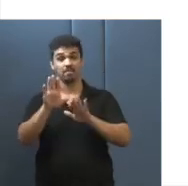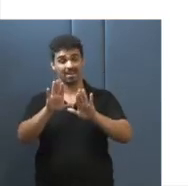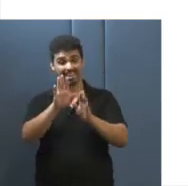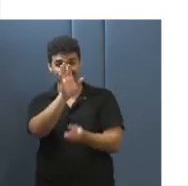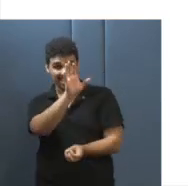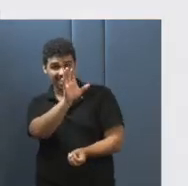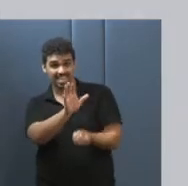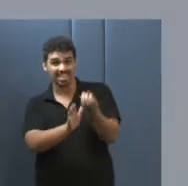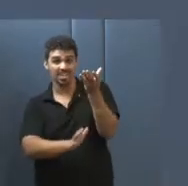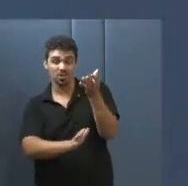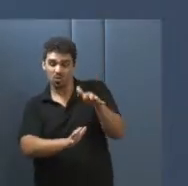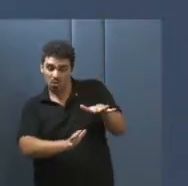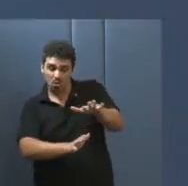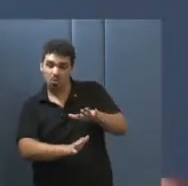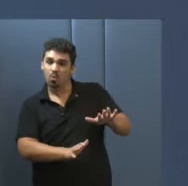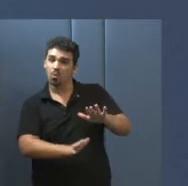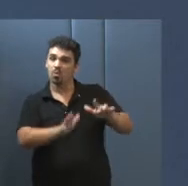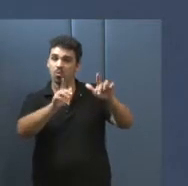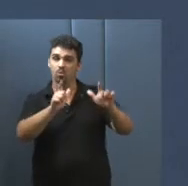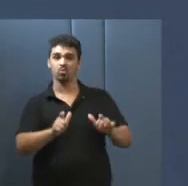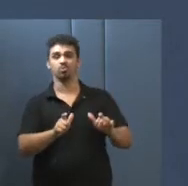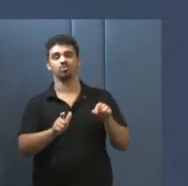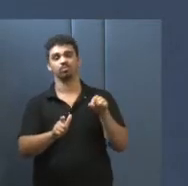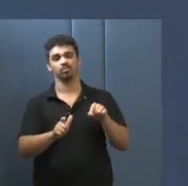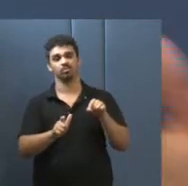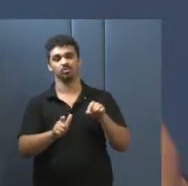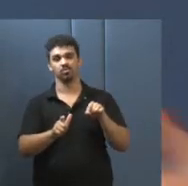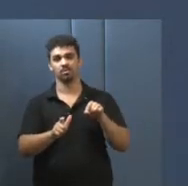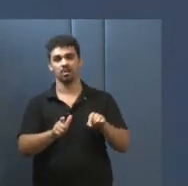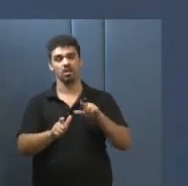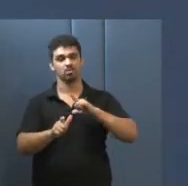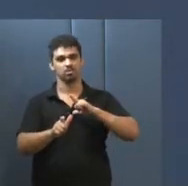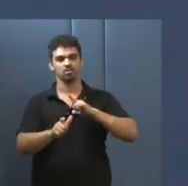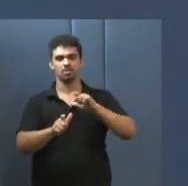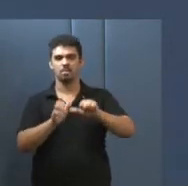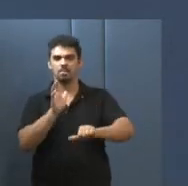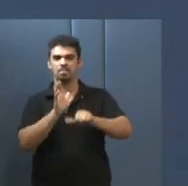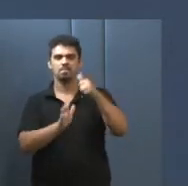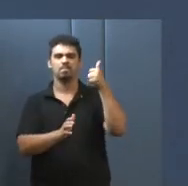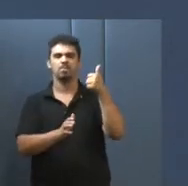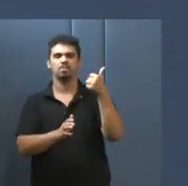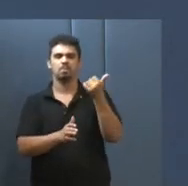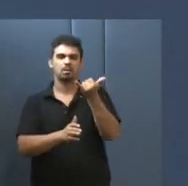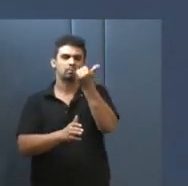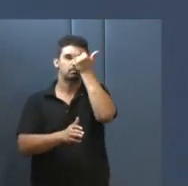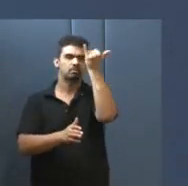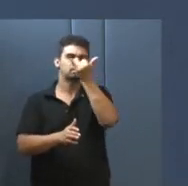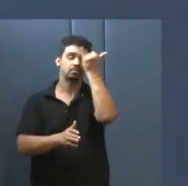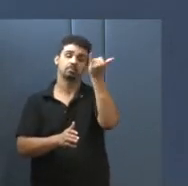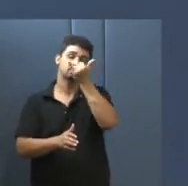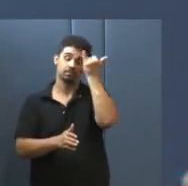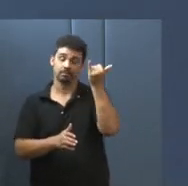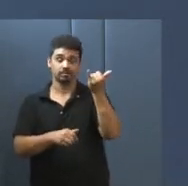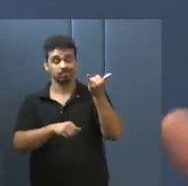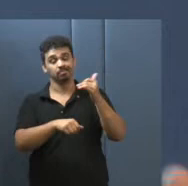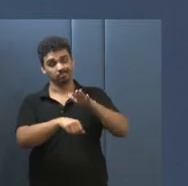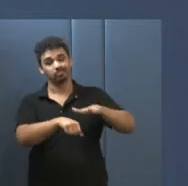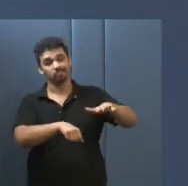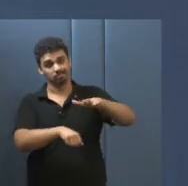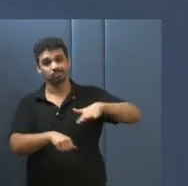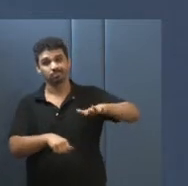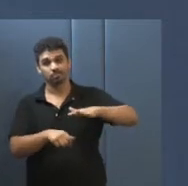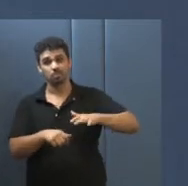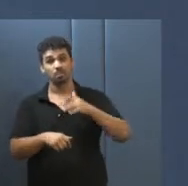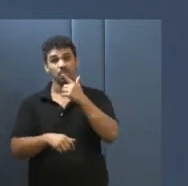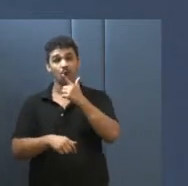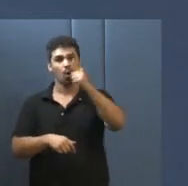o terreno que veio anteceder a recepção dos primeiros calotes naquele período. Outros fatores aí